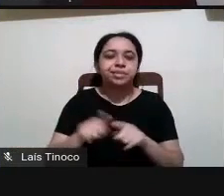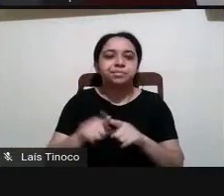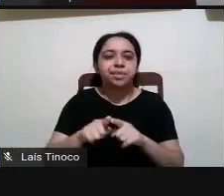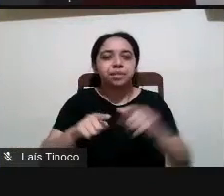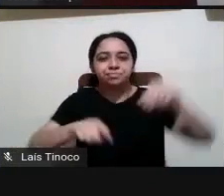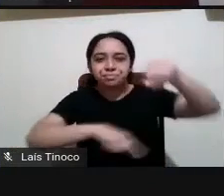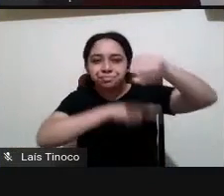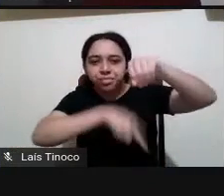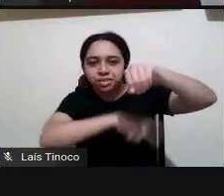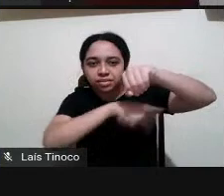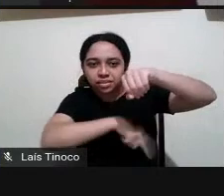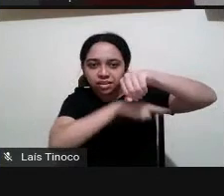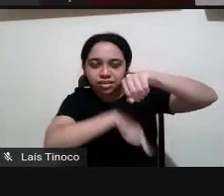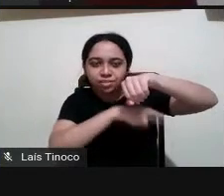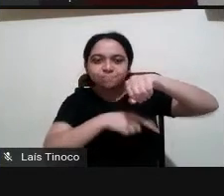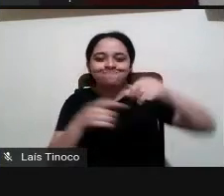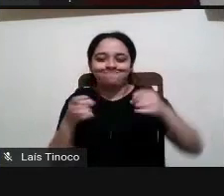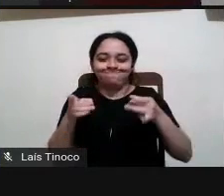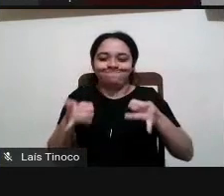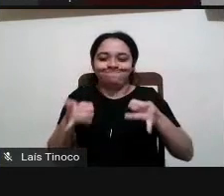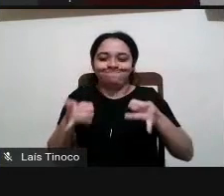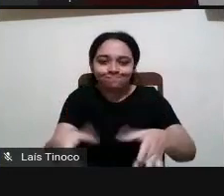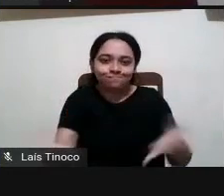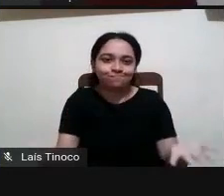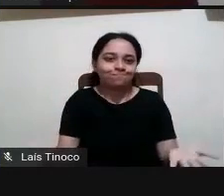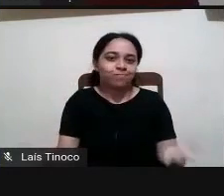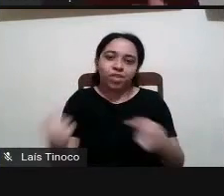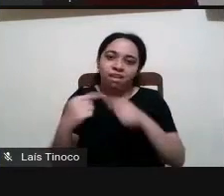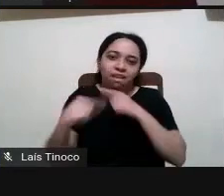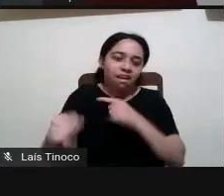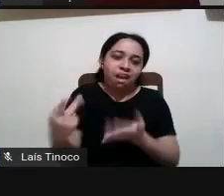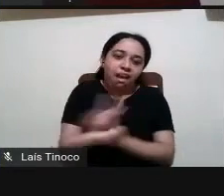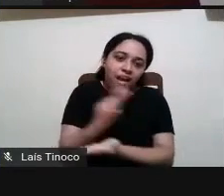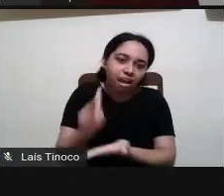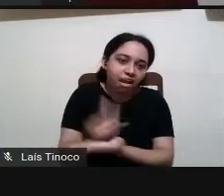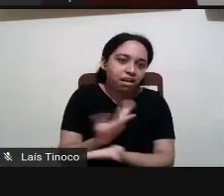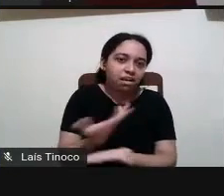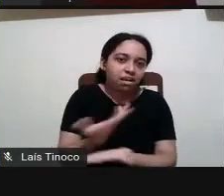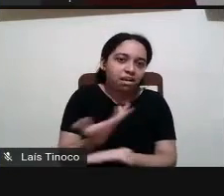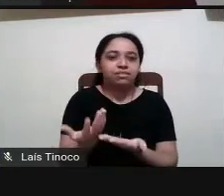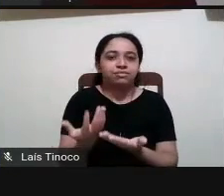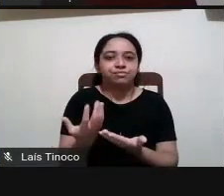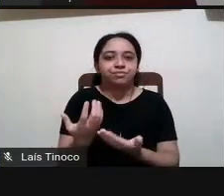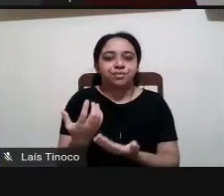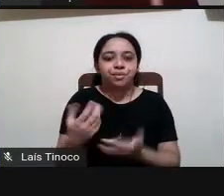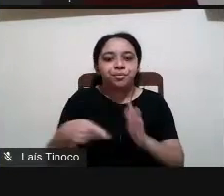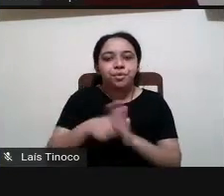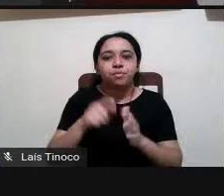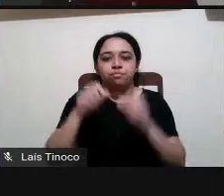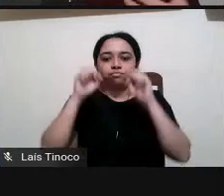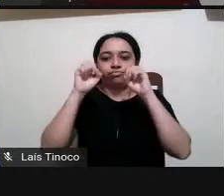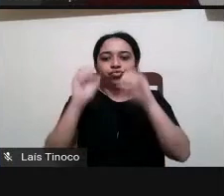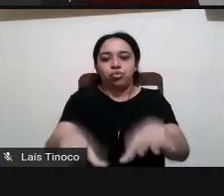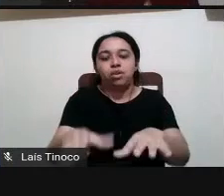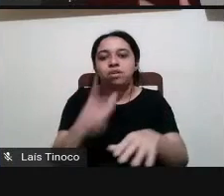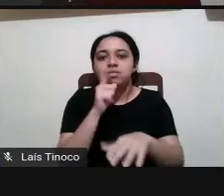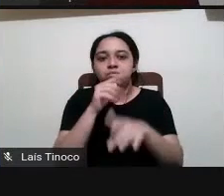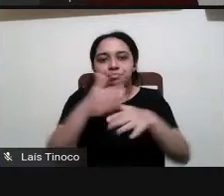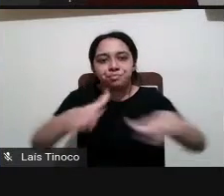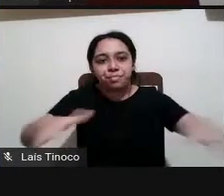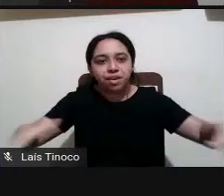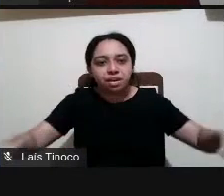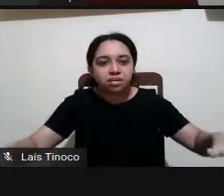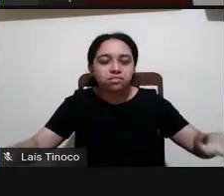presentes sendo descartados de maneira completamente inadequadas no ecossistema aquático. Esse pneu está aí sofrendo por uma série